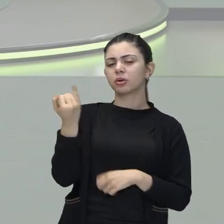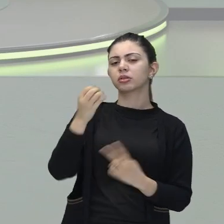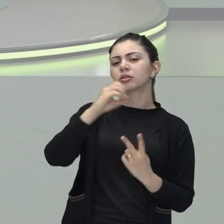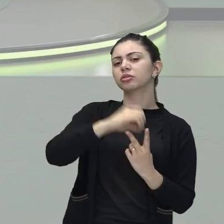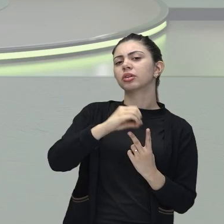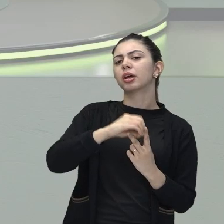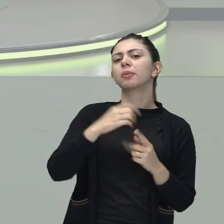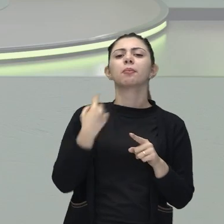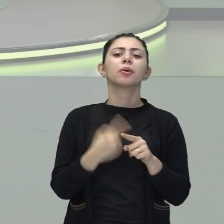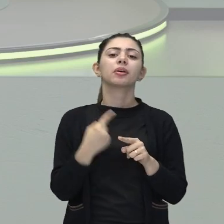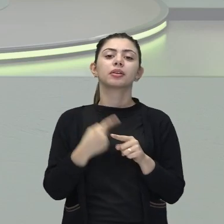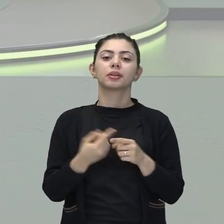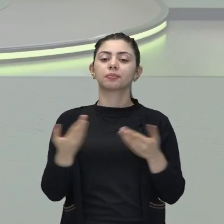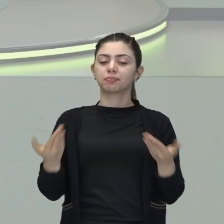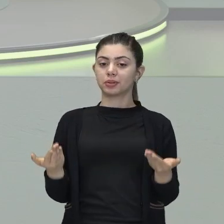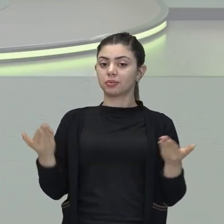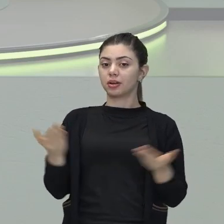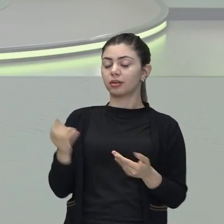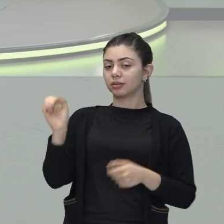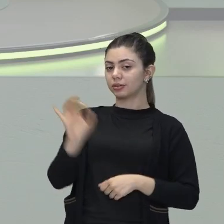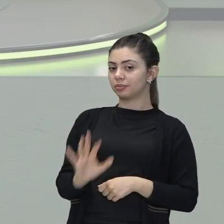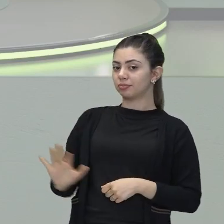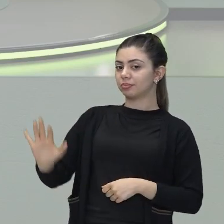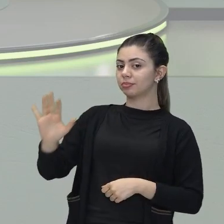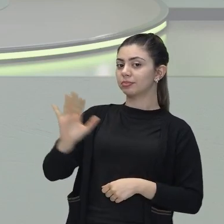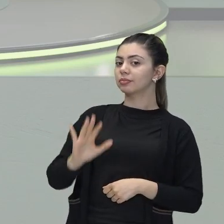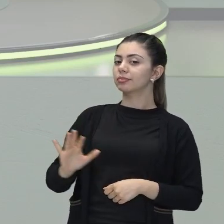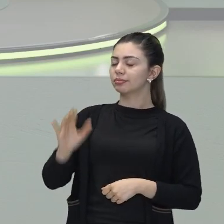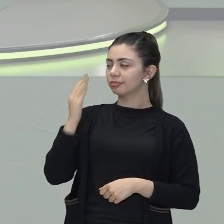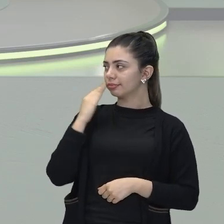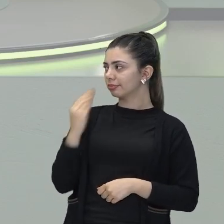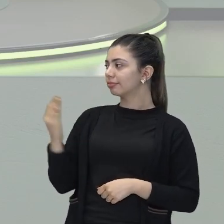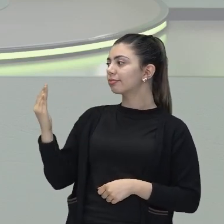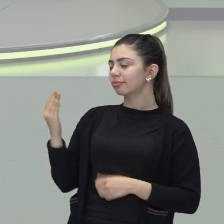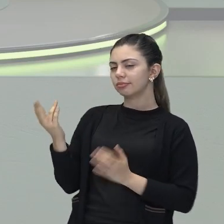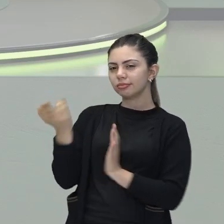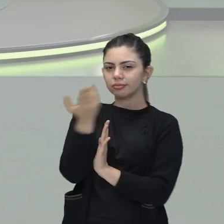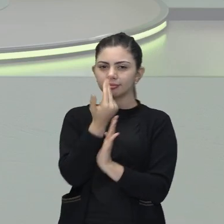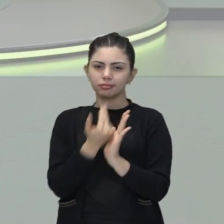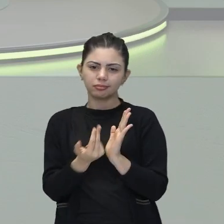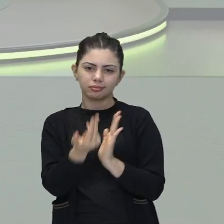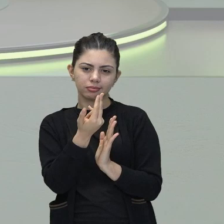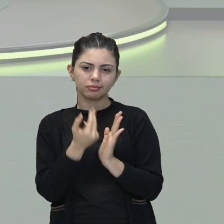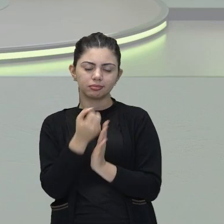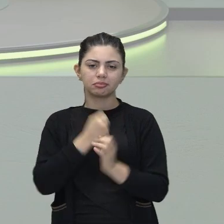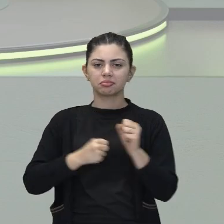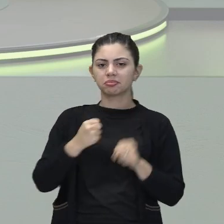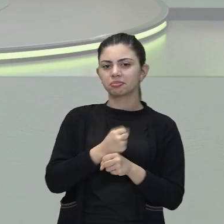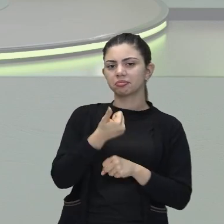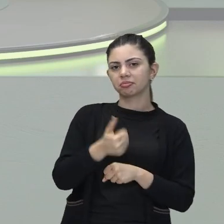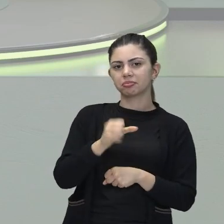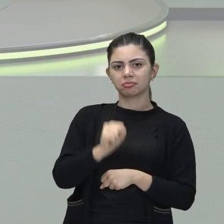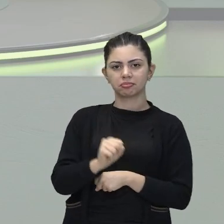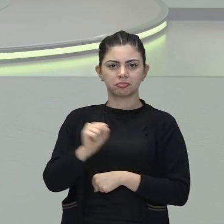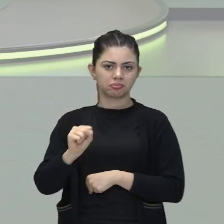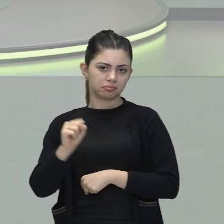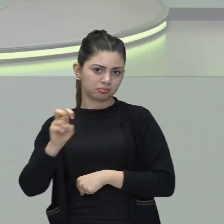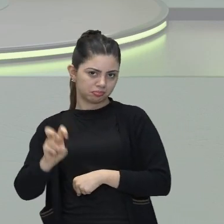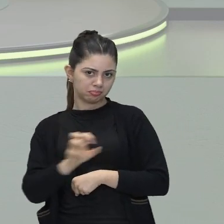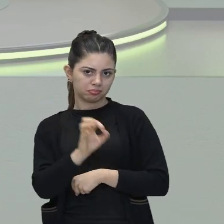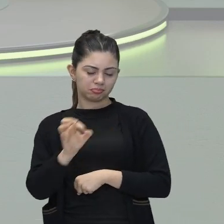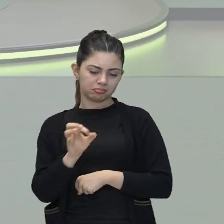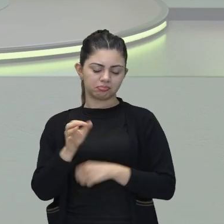para vocês a representação de um quadro que foi pintado mais ou menos em 1885